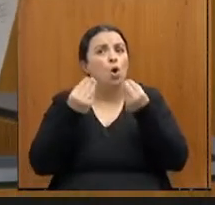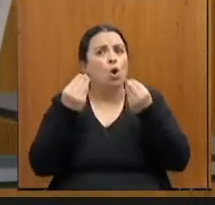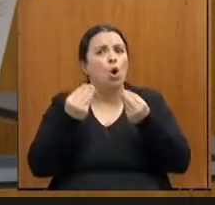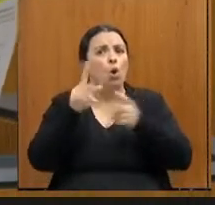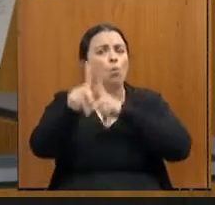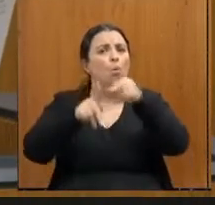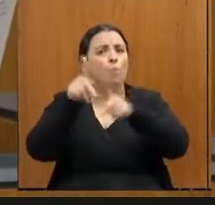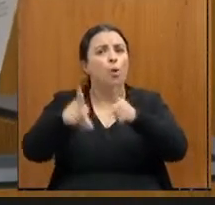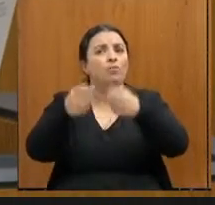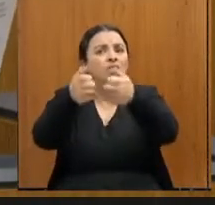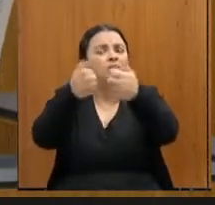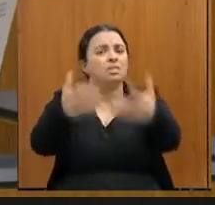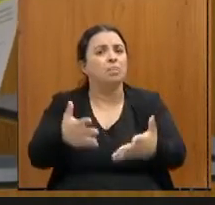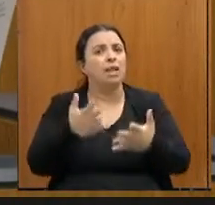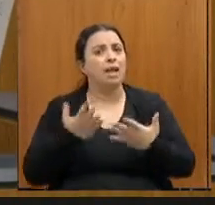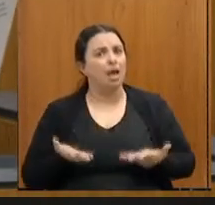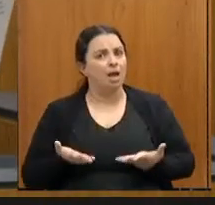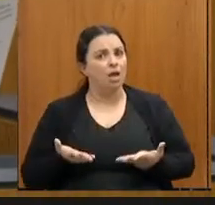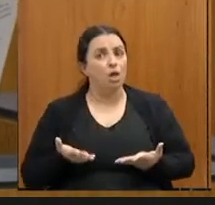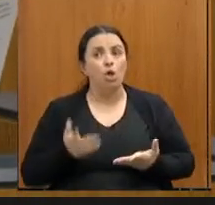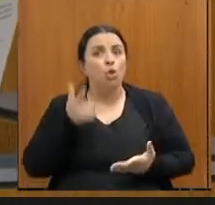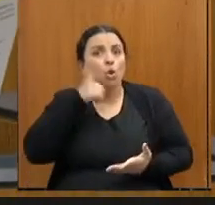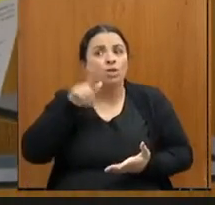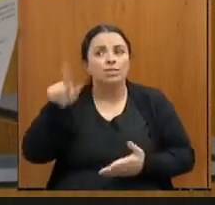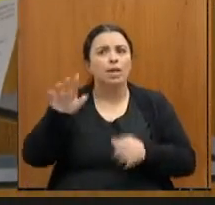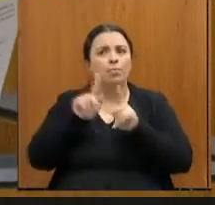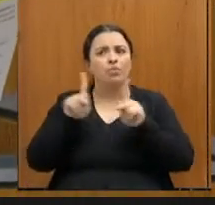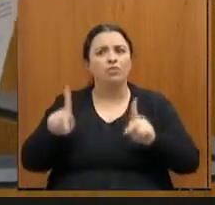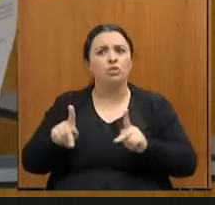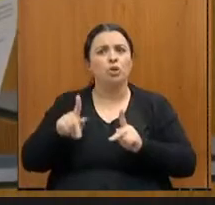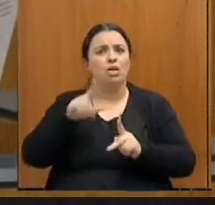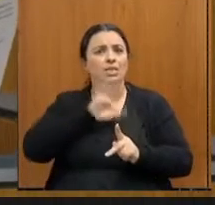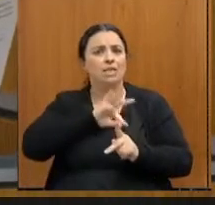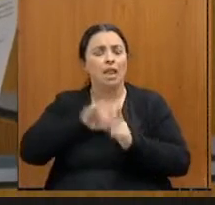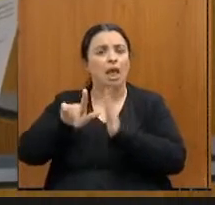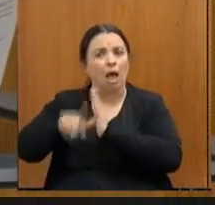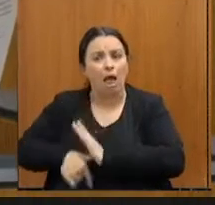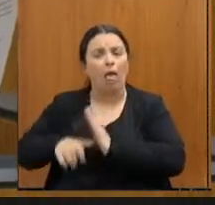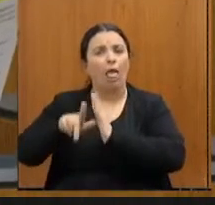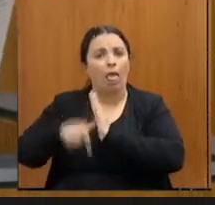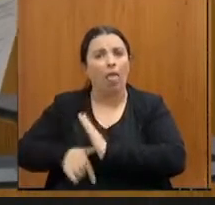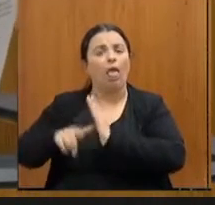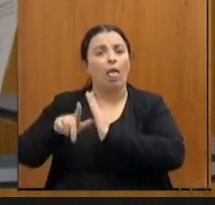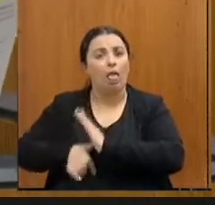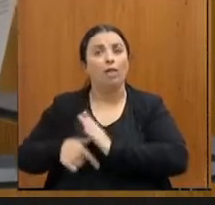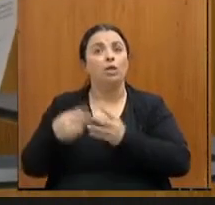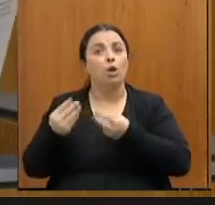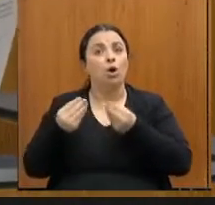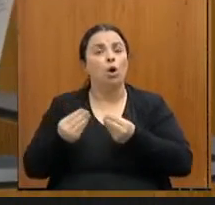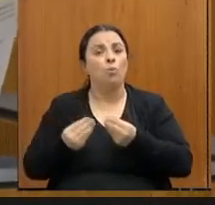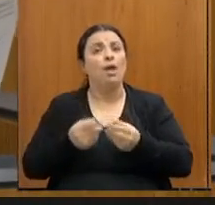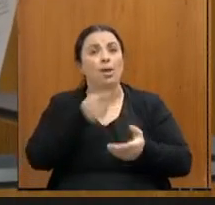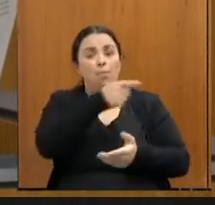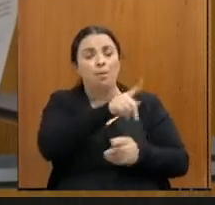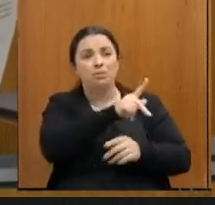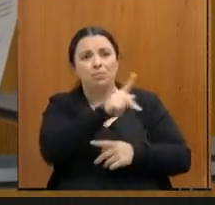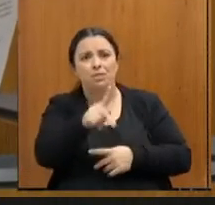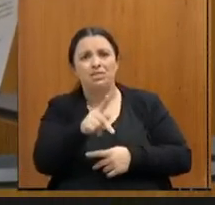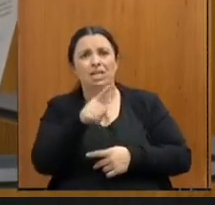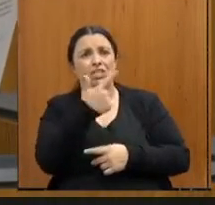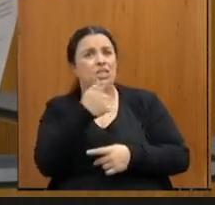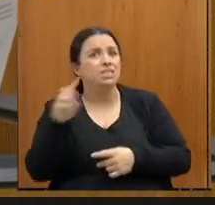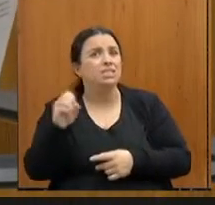estado que não consegue pagar um dia o salário da professora que pratica a salários de mais de 100 mil reais e contrata